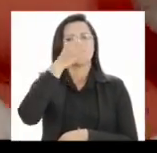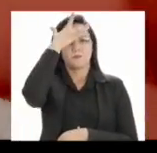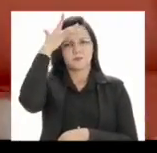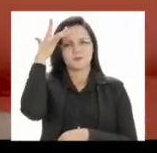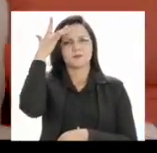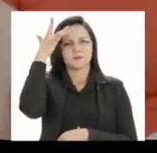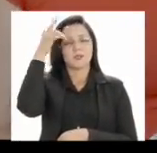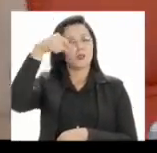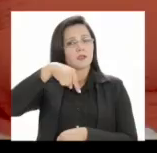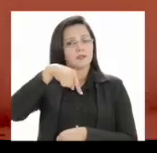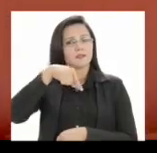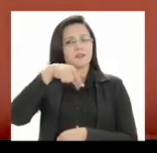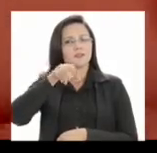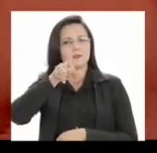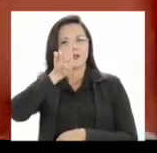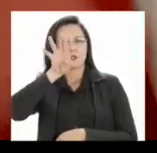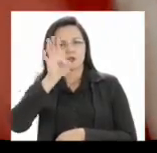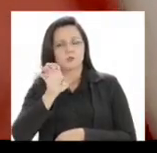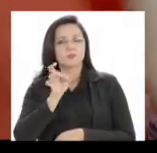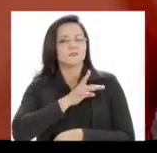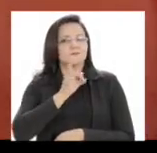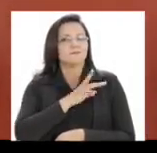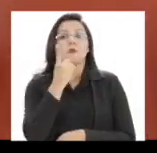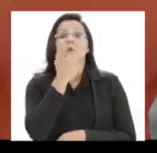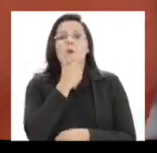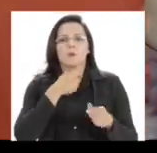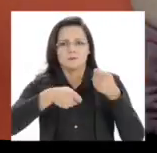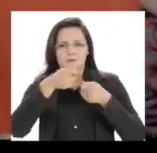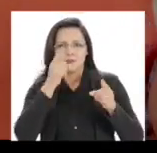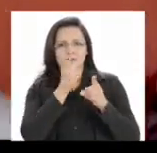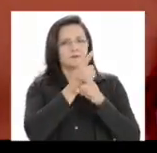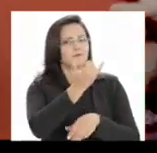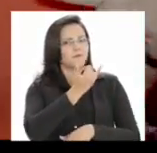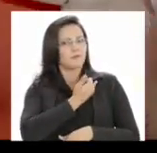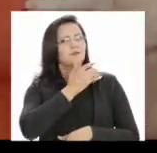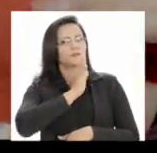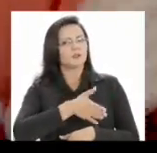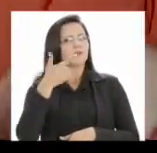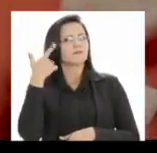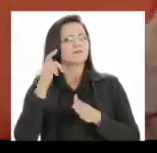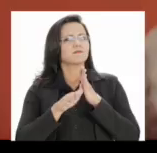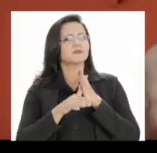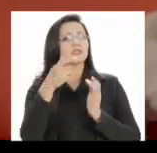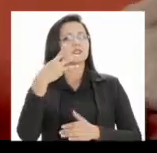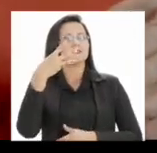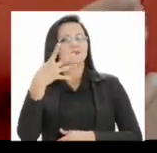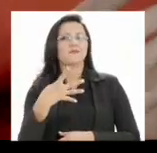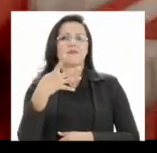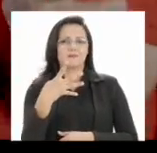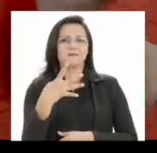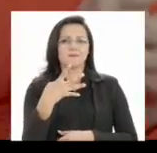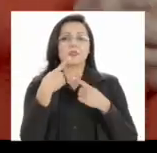mil pessoas. A Vila Irmã Dulce está assustada. Apenas um comerciante que encontrei há pouco me disse que já foi assaltado 34